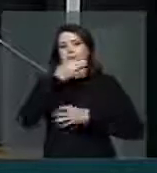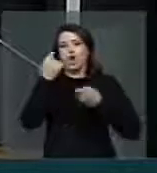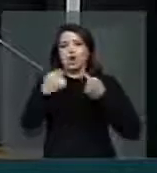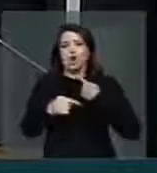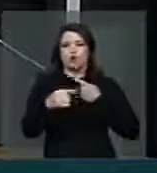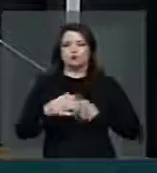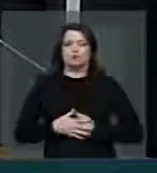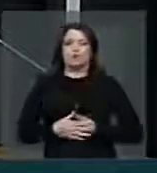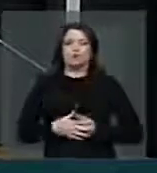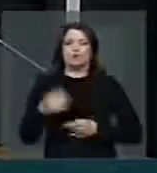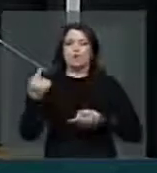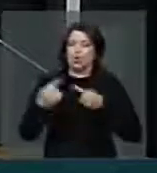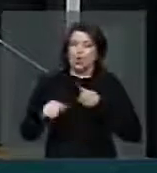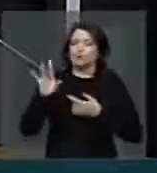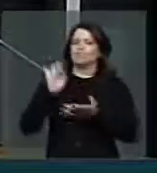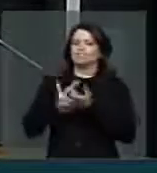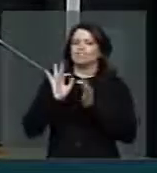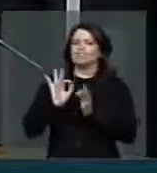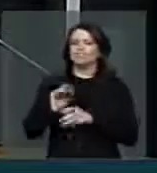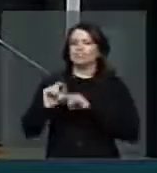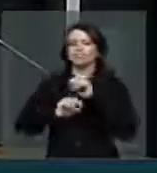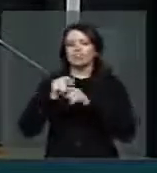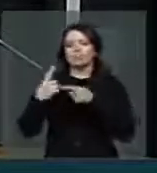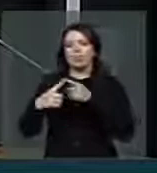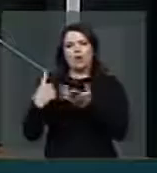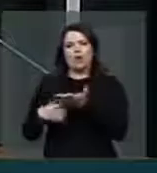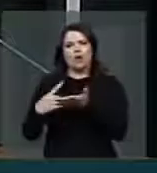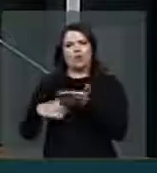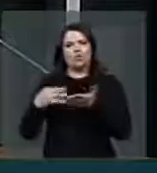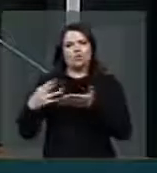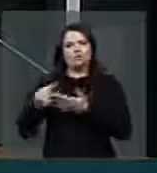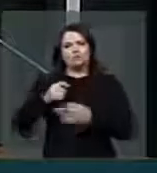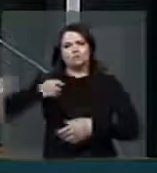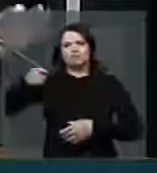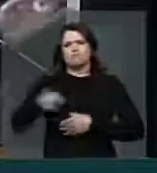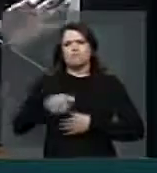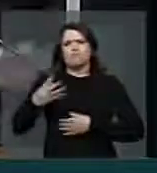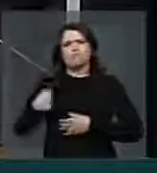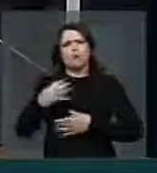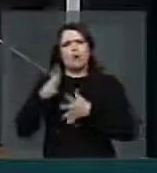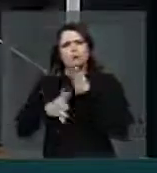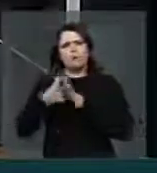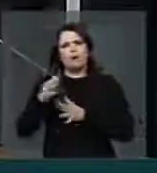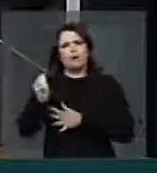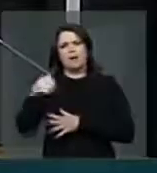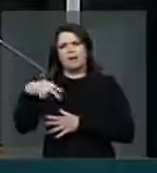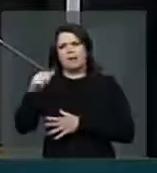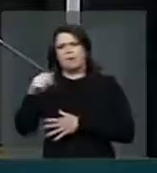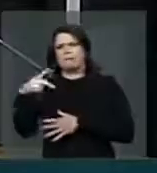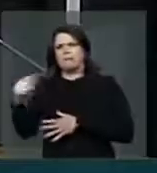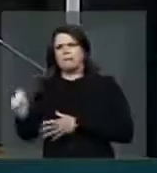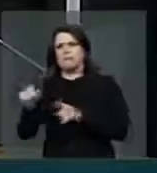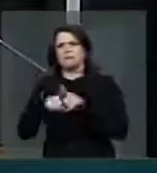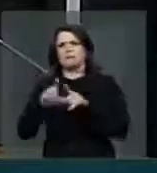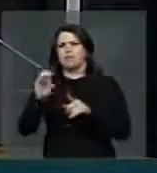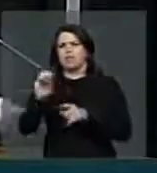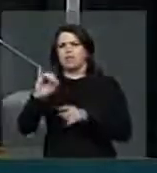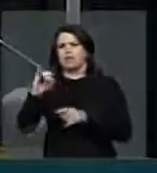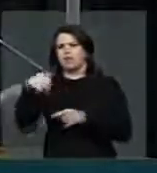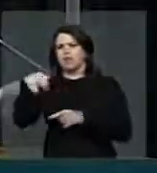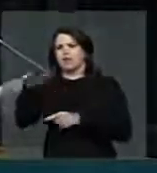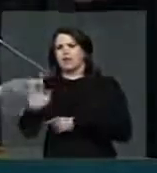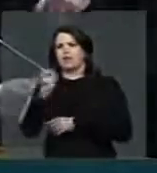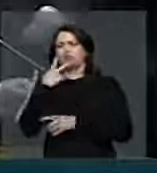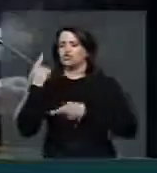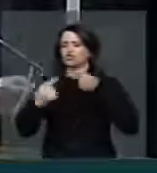contrário, contundentemente contrário, porque este acordo é um acordo autoritário que prejudica o Amapá, prejudica o Oiapoque, não foi discutido